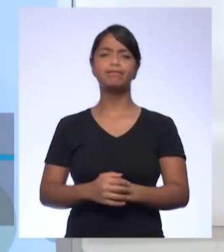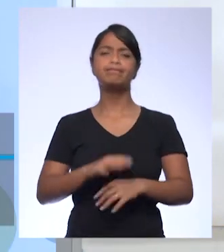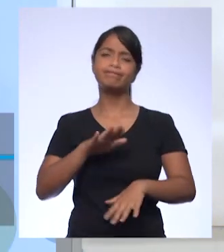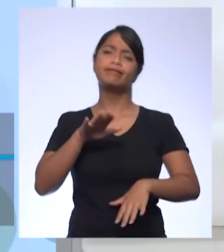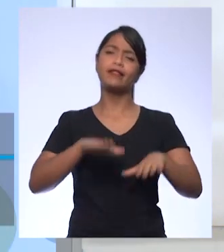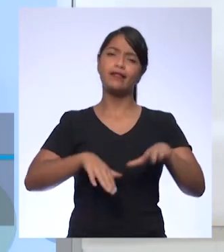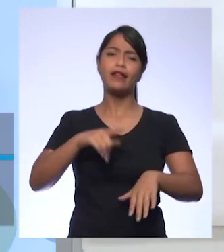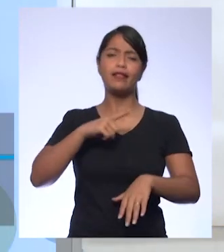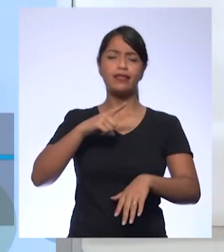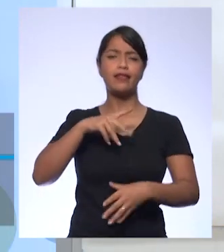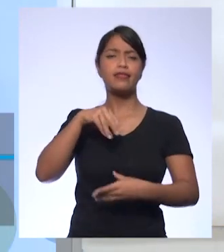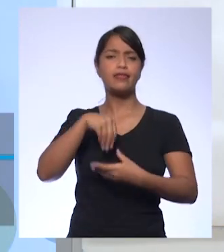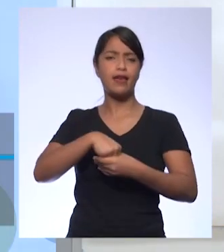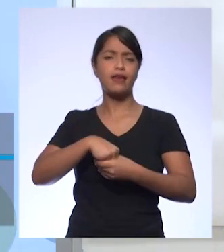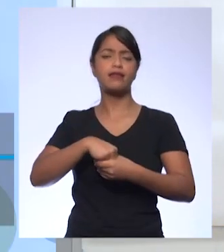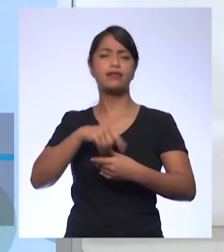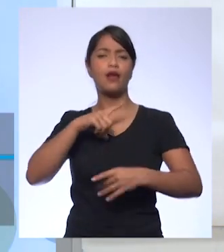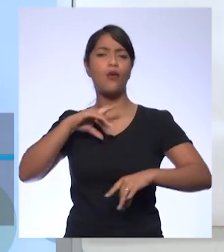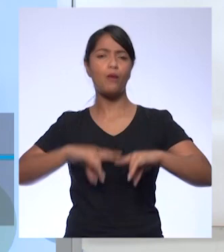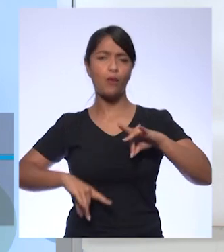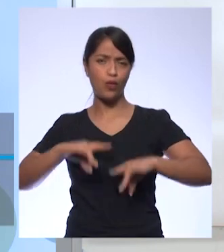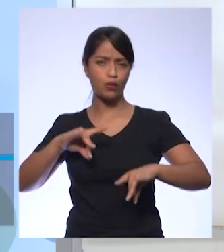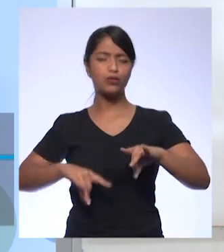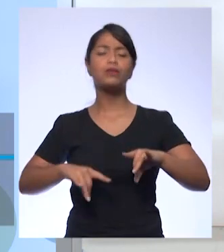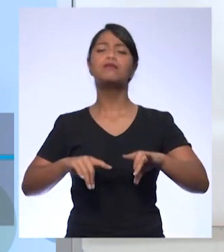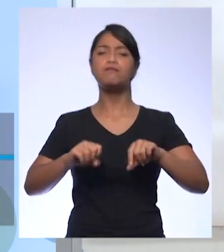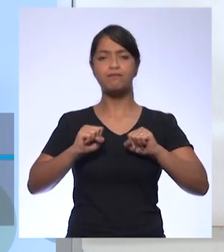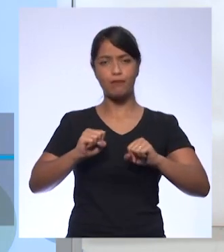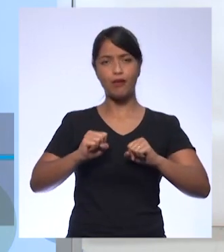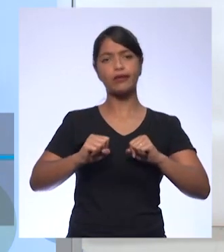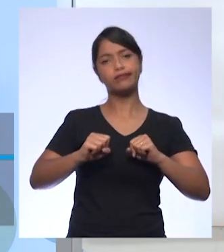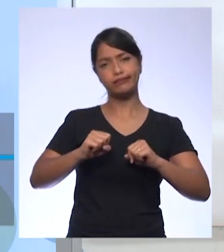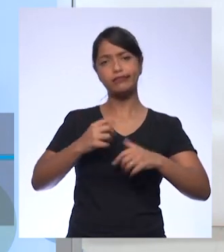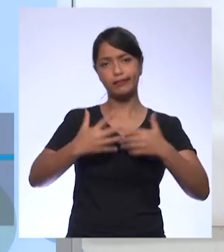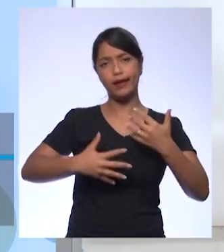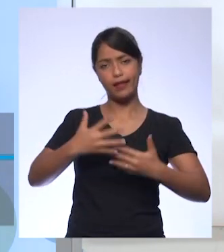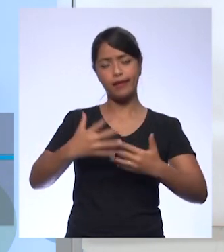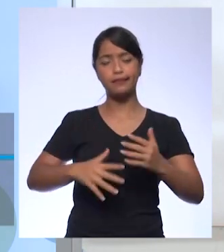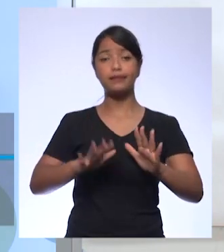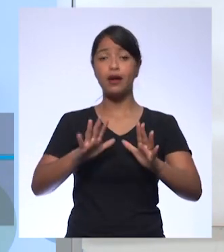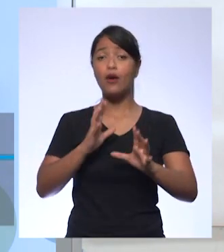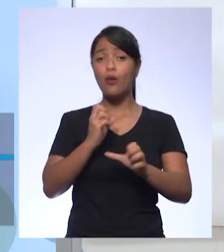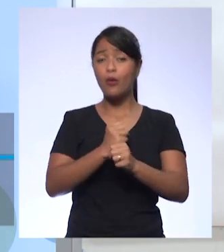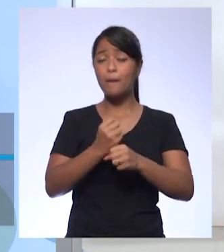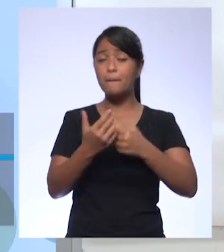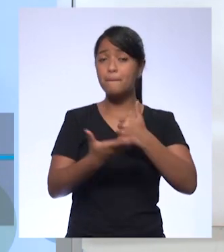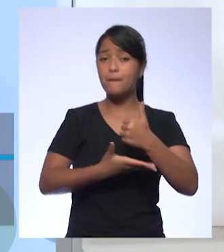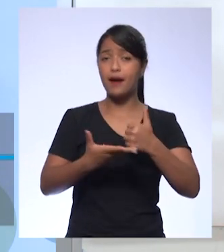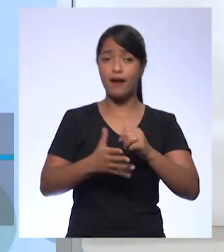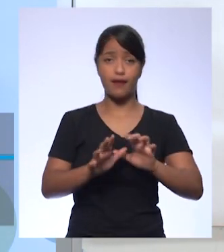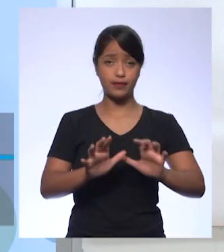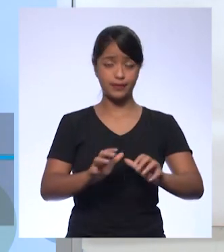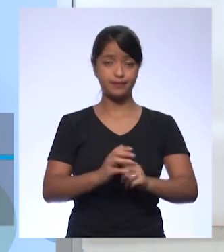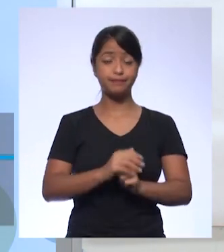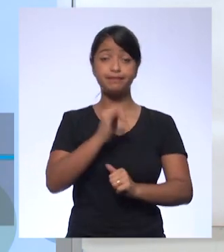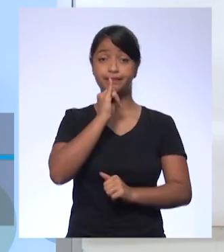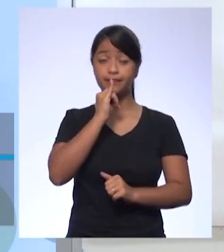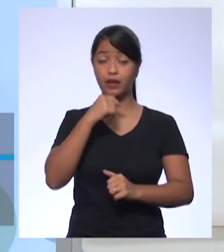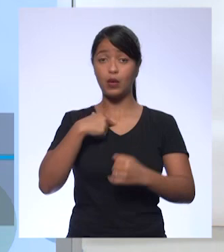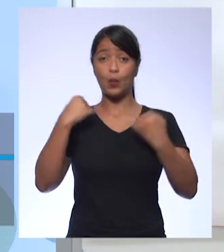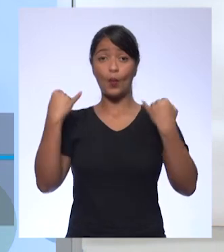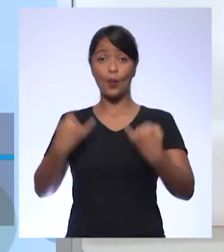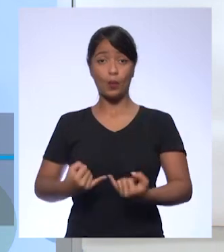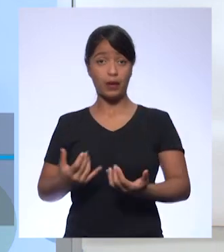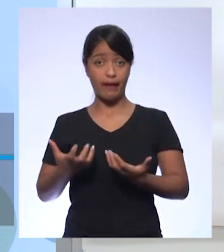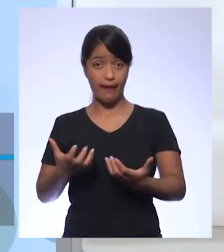hormonais, etc., que podem interferir aí nessa continha. Mas a continha básica é essa. Tá? Então, se eu quero emagrecer, a primeira